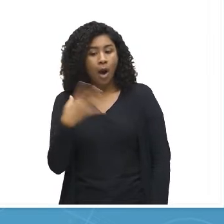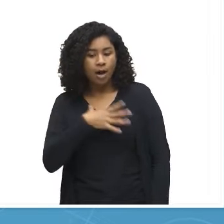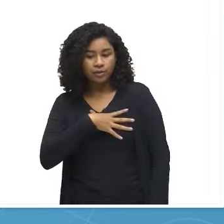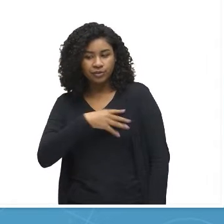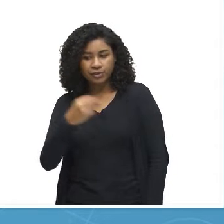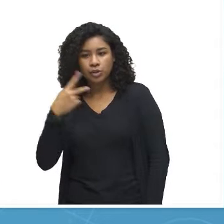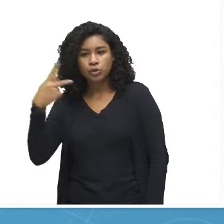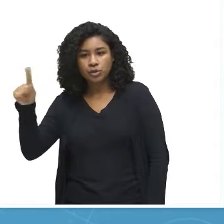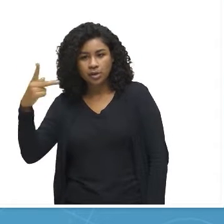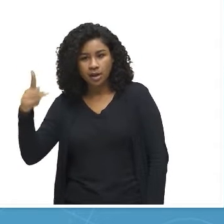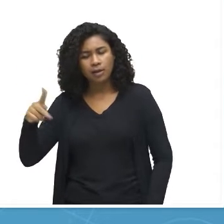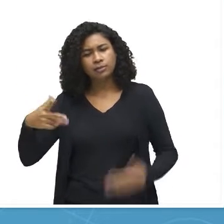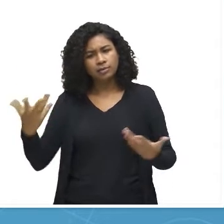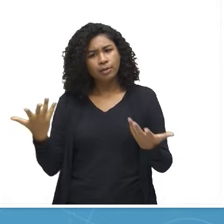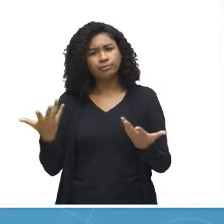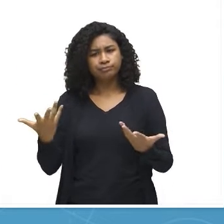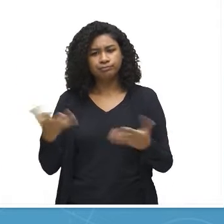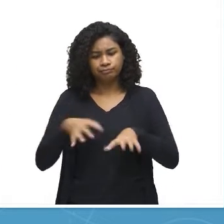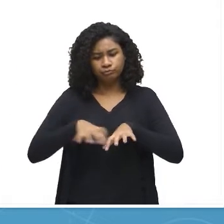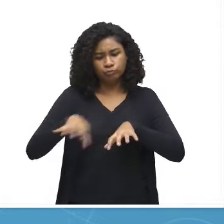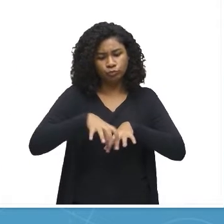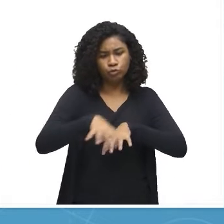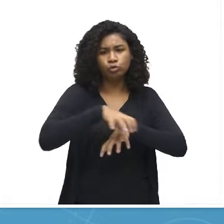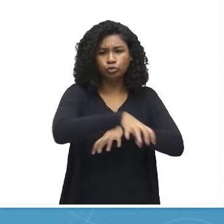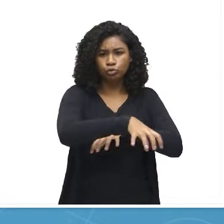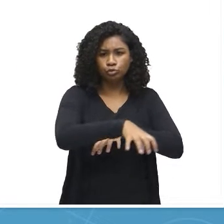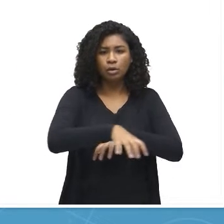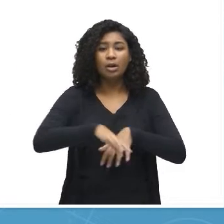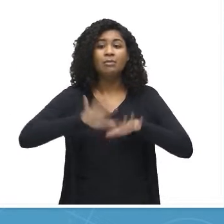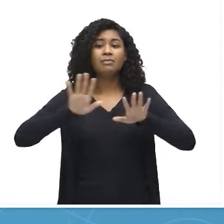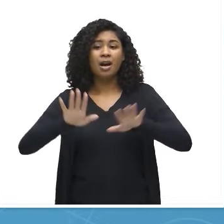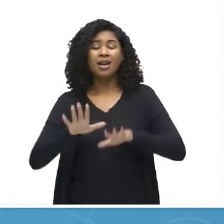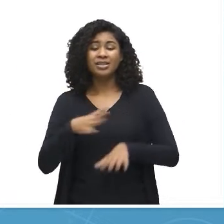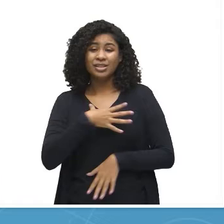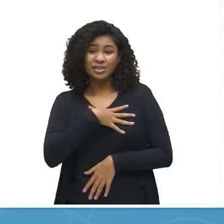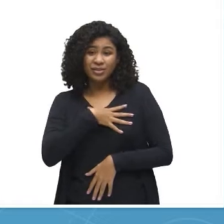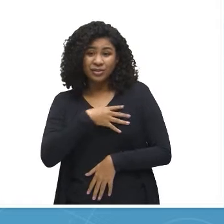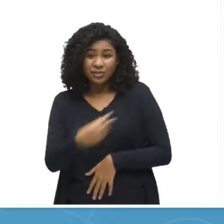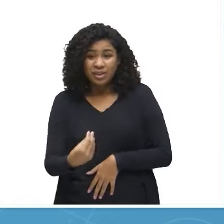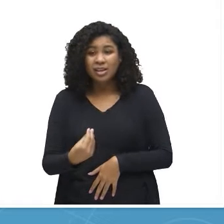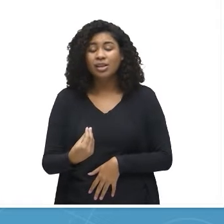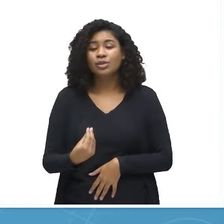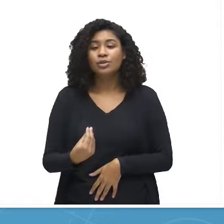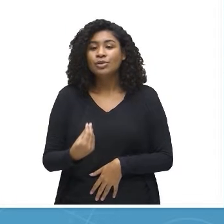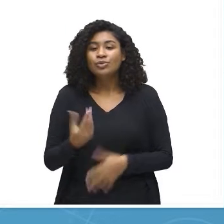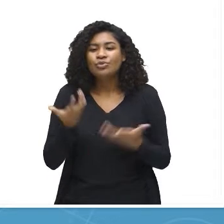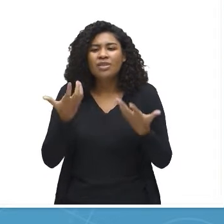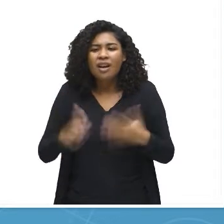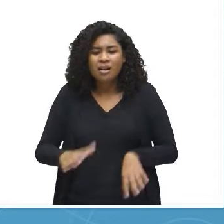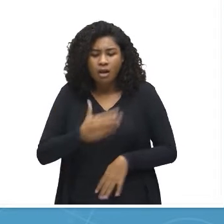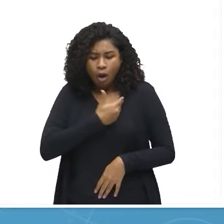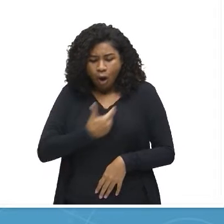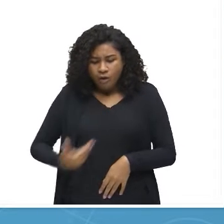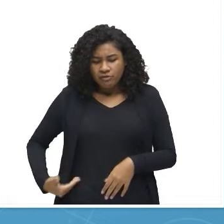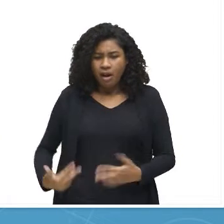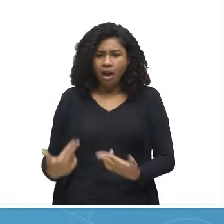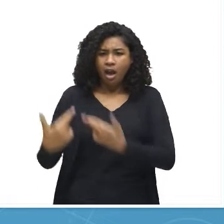dados aos prazeres, a ociosidades, né? Tanto que eles vão ser chamados de